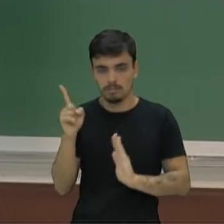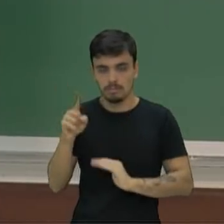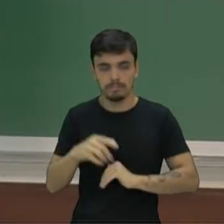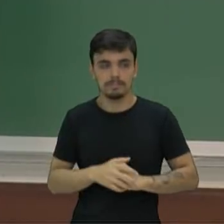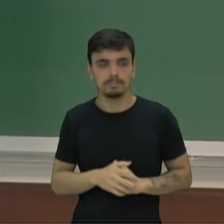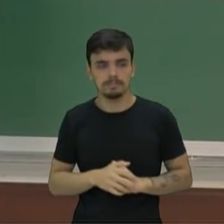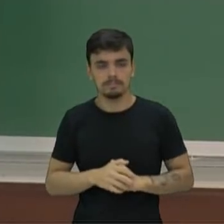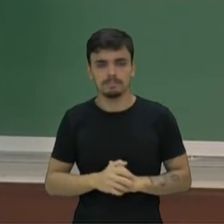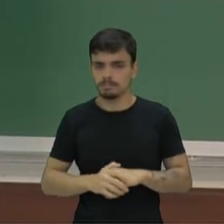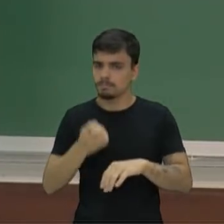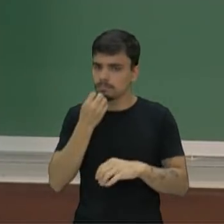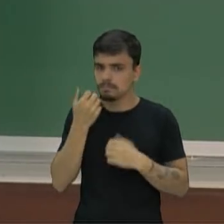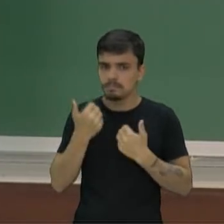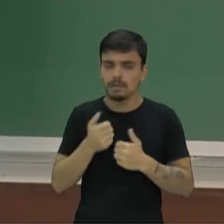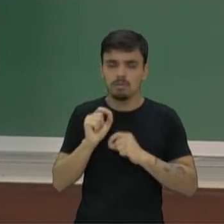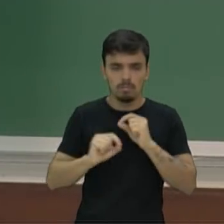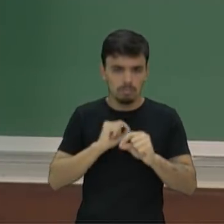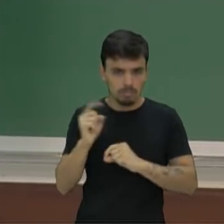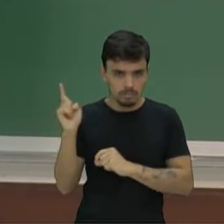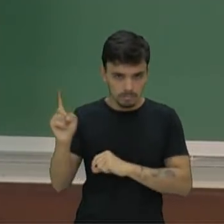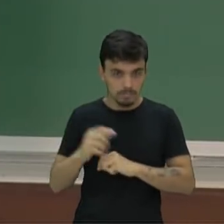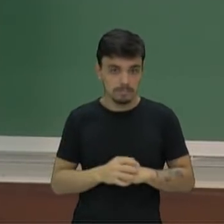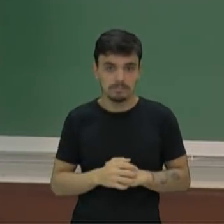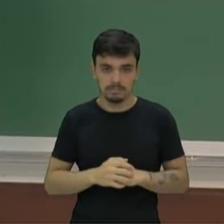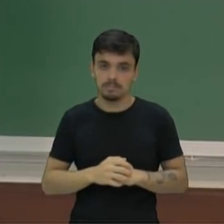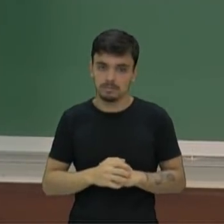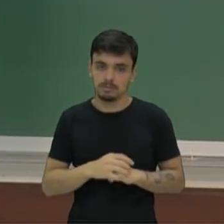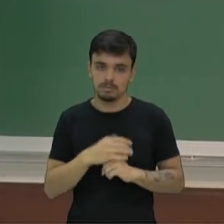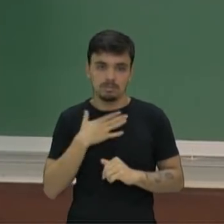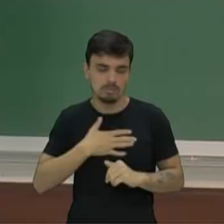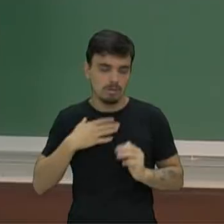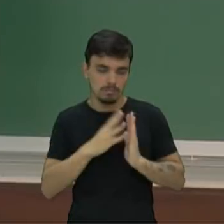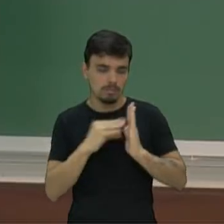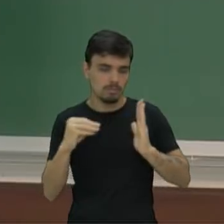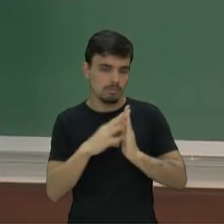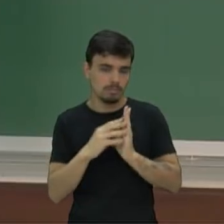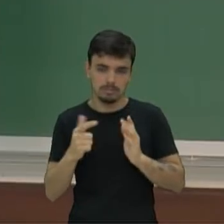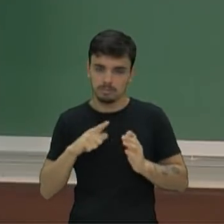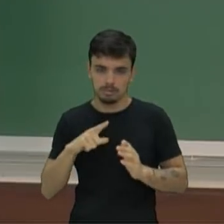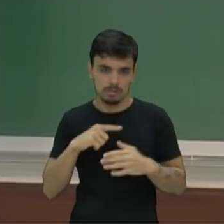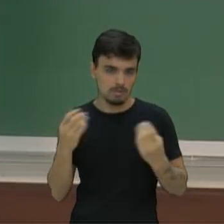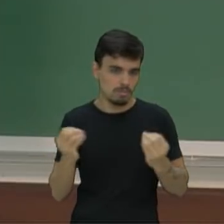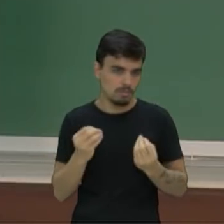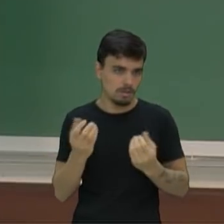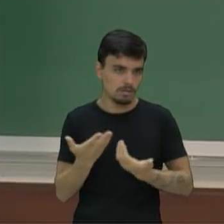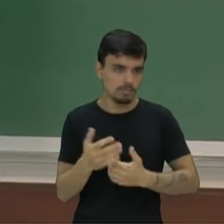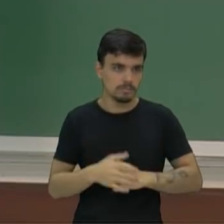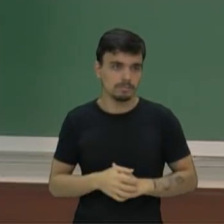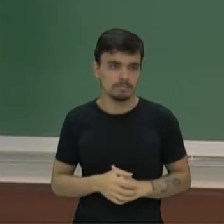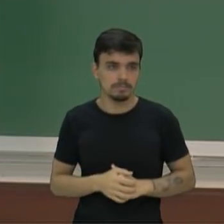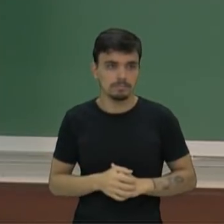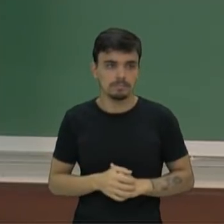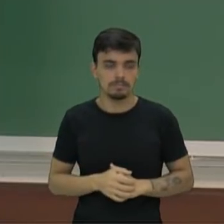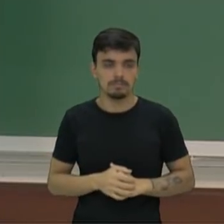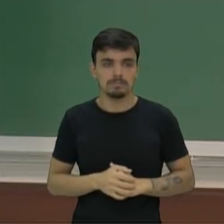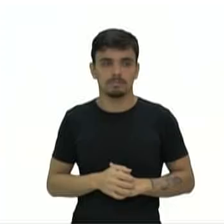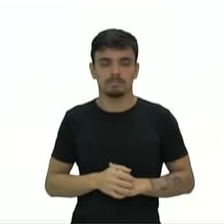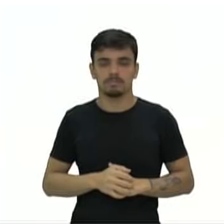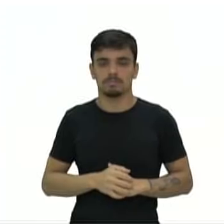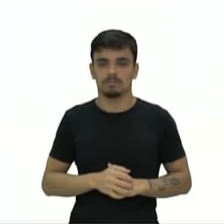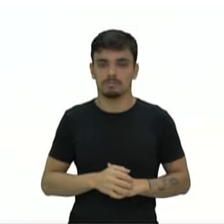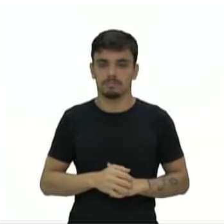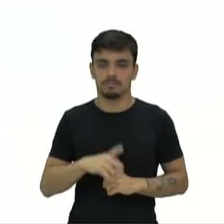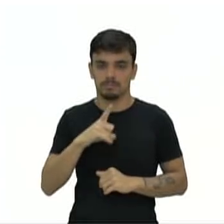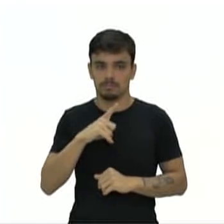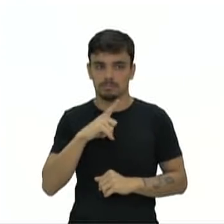a.C. Ainda bem que os romanos adoravam fazer cópias, né? Porque senão não ia chegar nada para nós. Doríforo foi a escultura mais